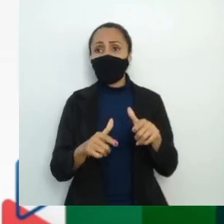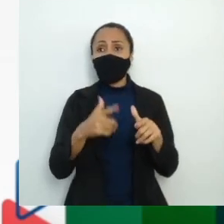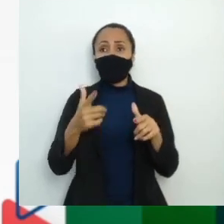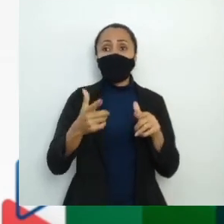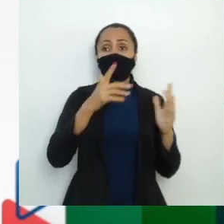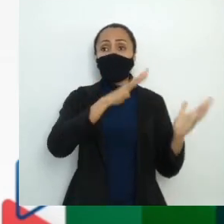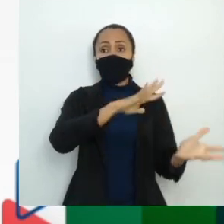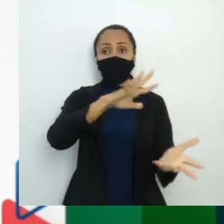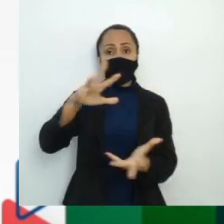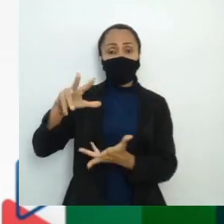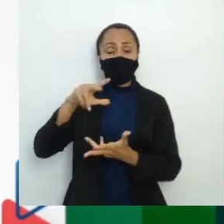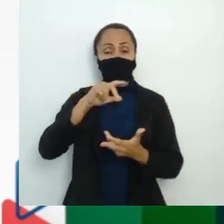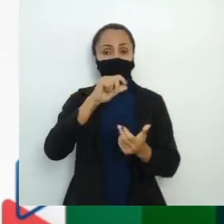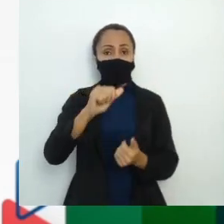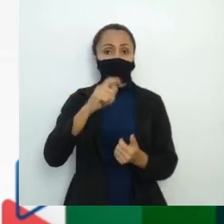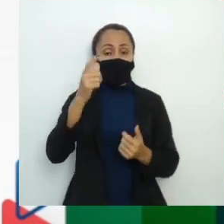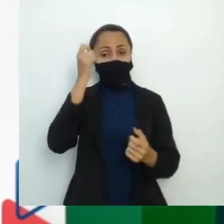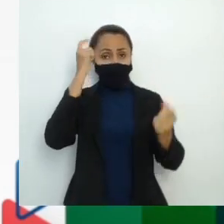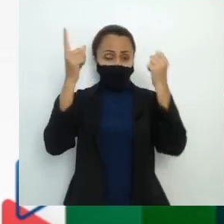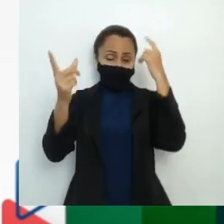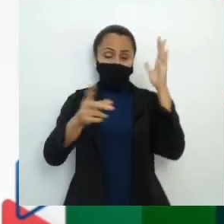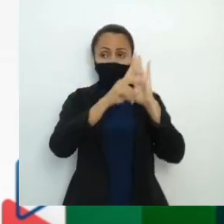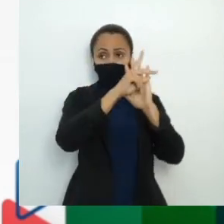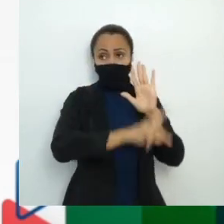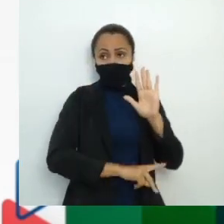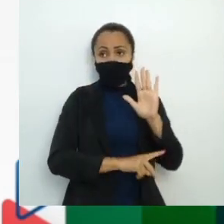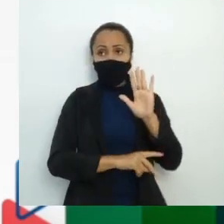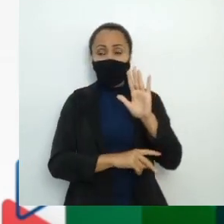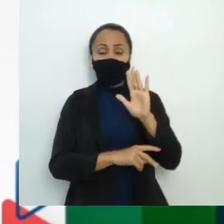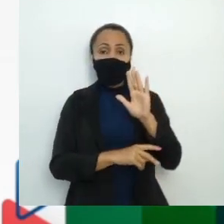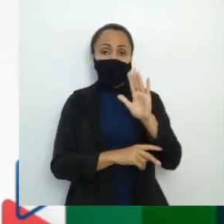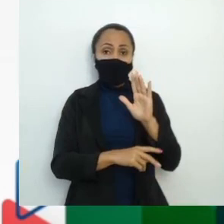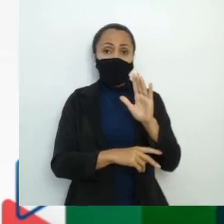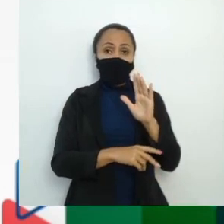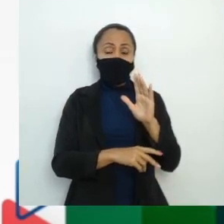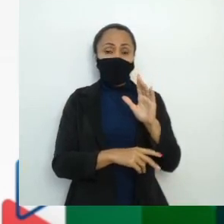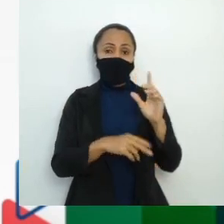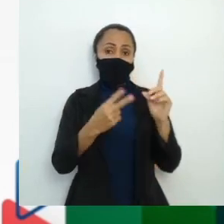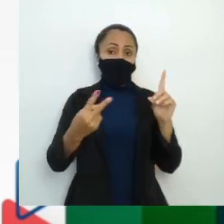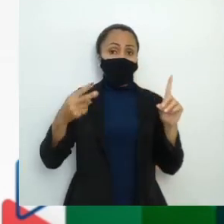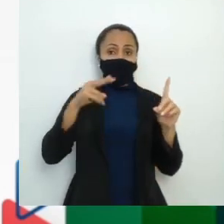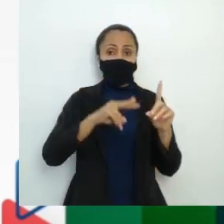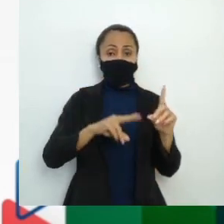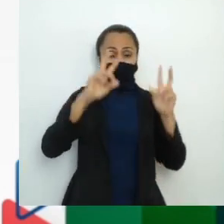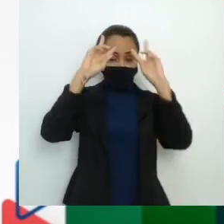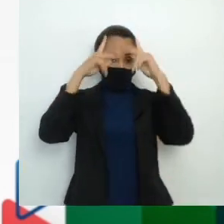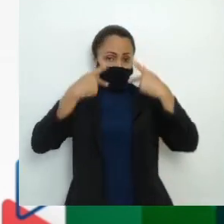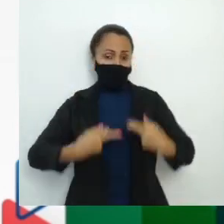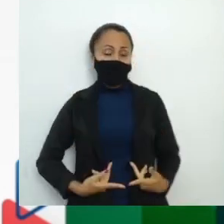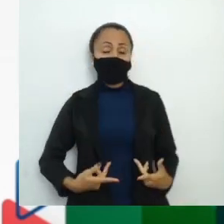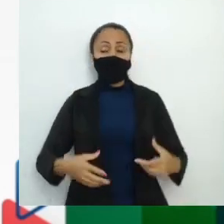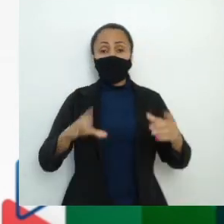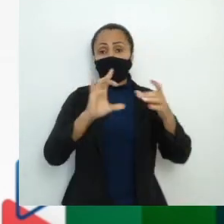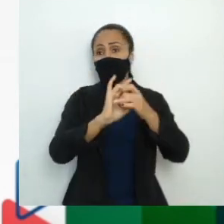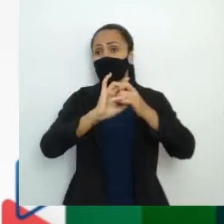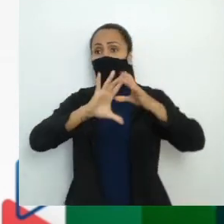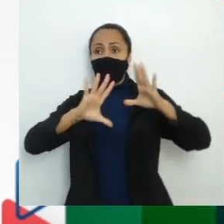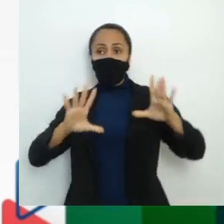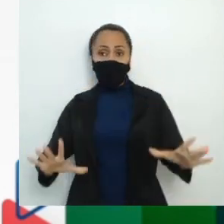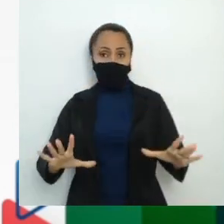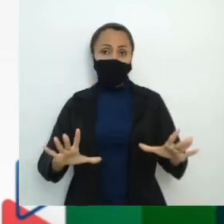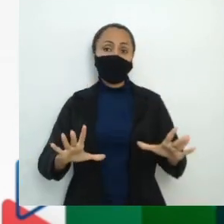que a ideia do projeto, né, que visava todos os seres humanos serem independentes, independentemente